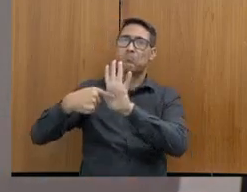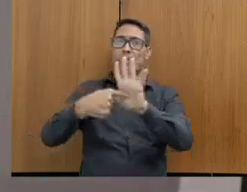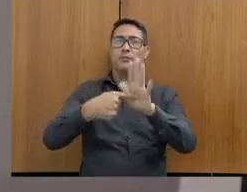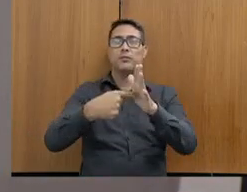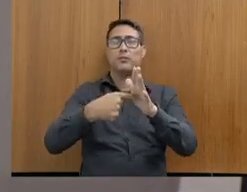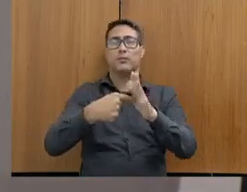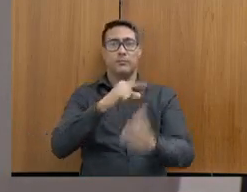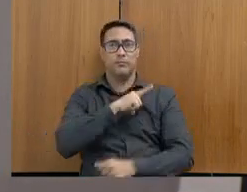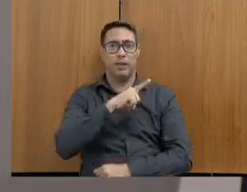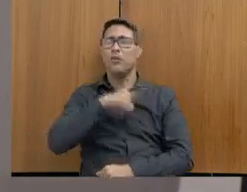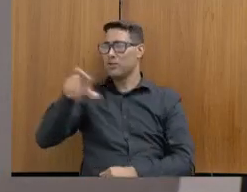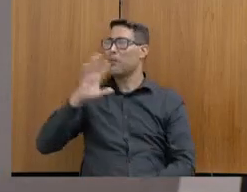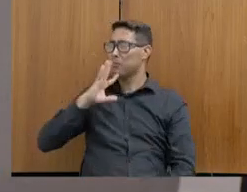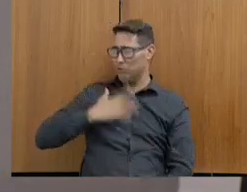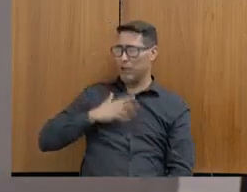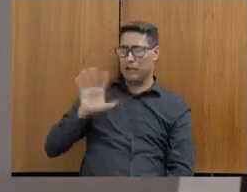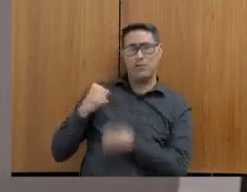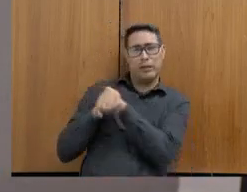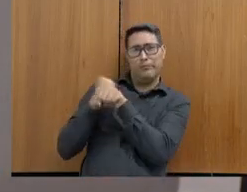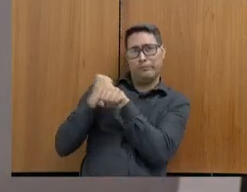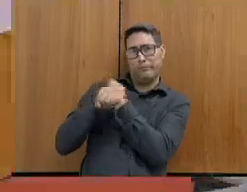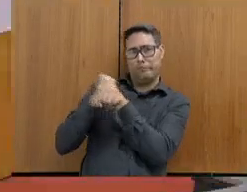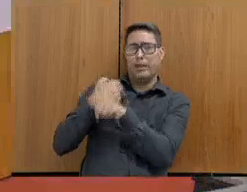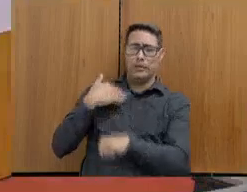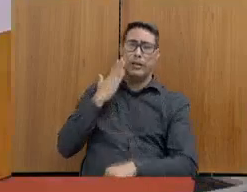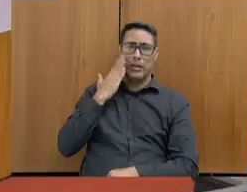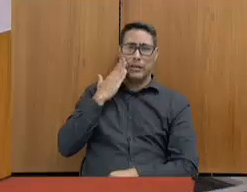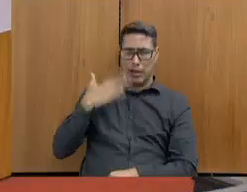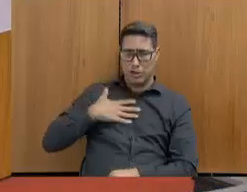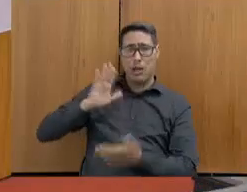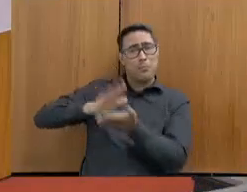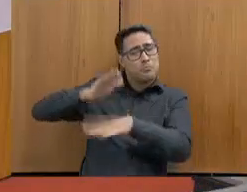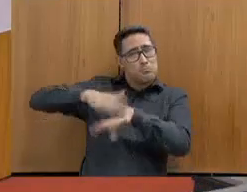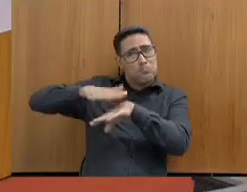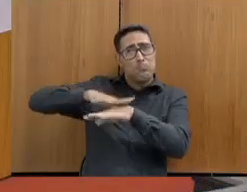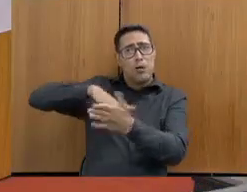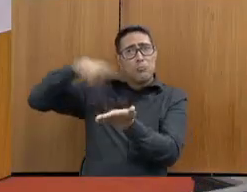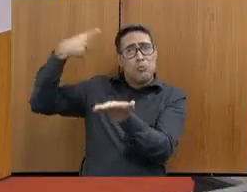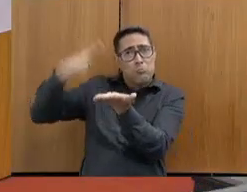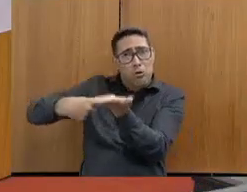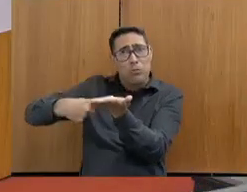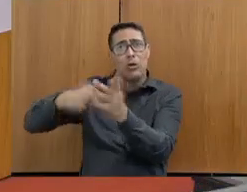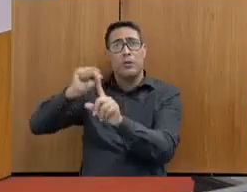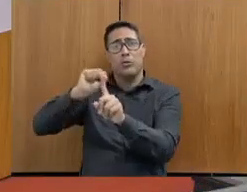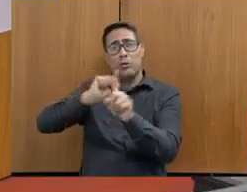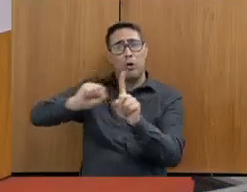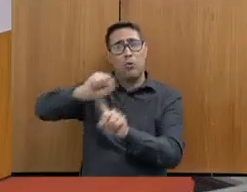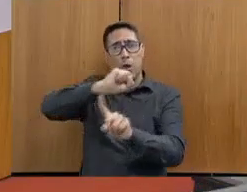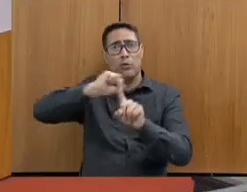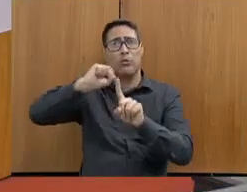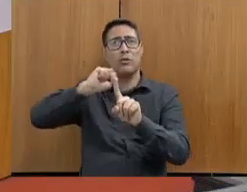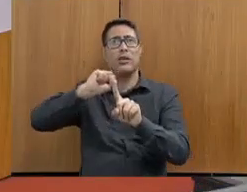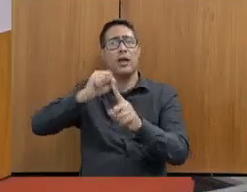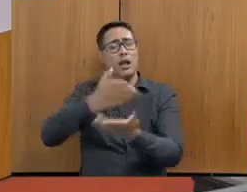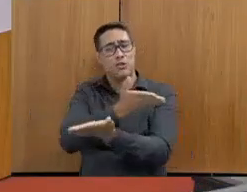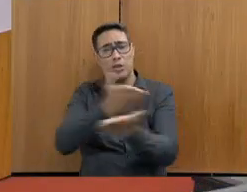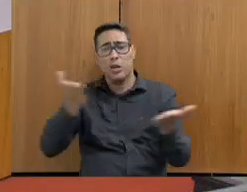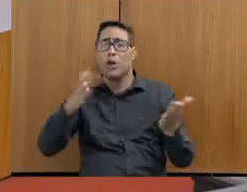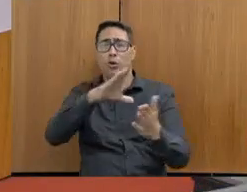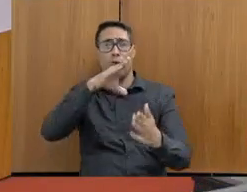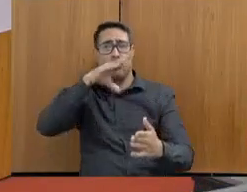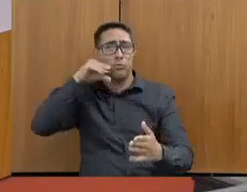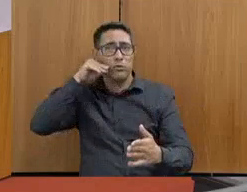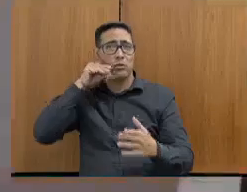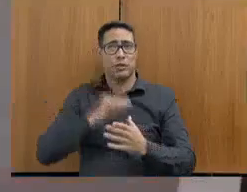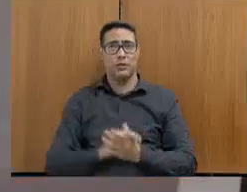é de longa data e sabe desse meu compromisso né com a sociedade e com os nossos servidores né